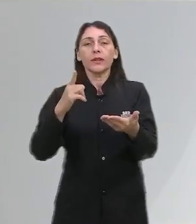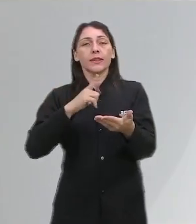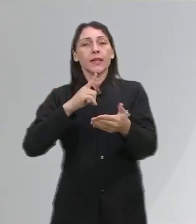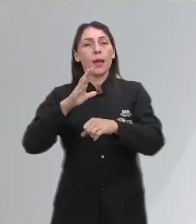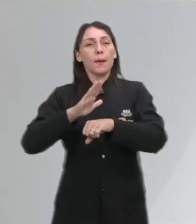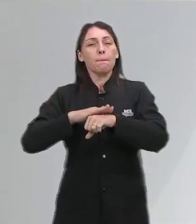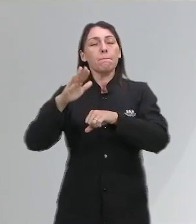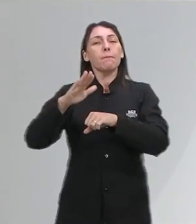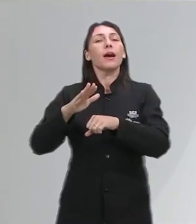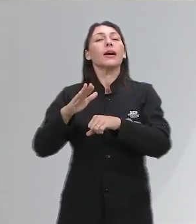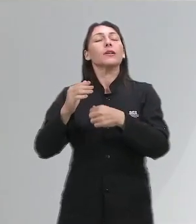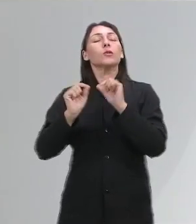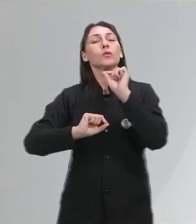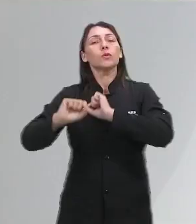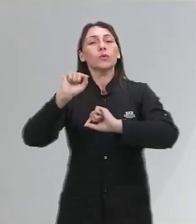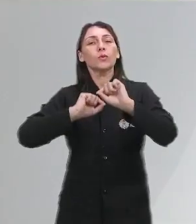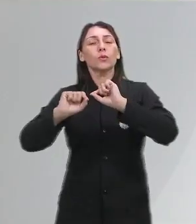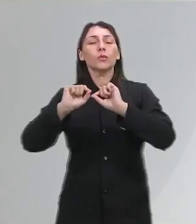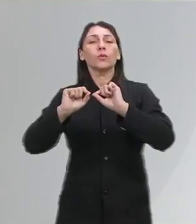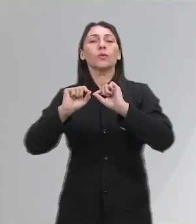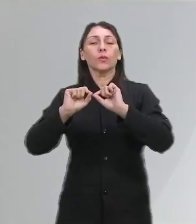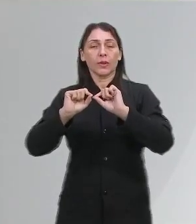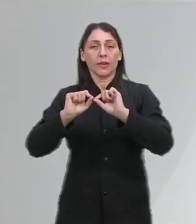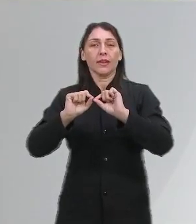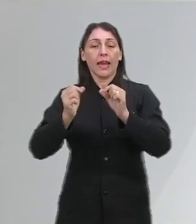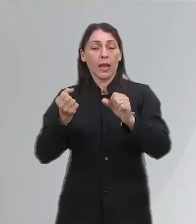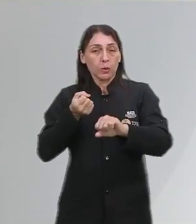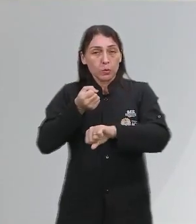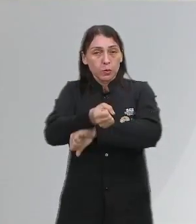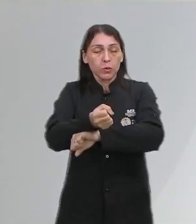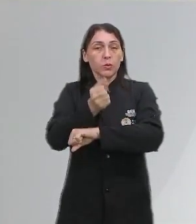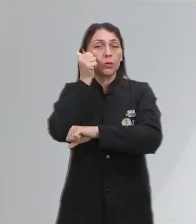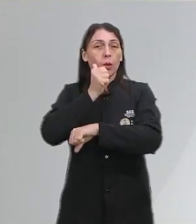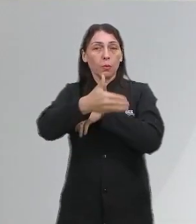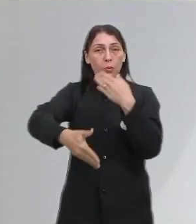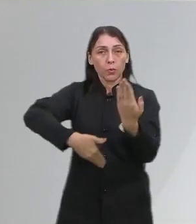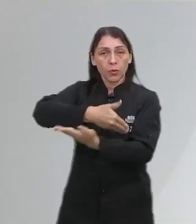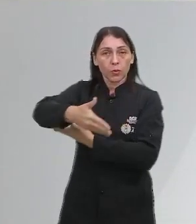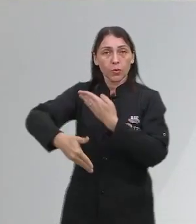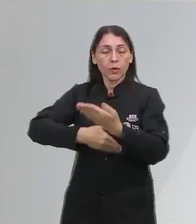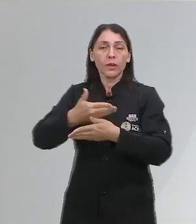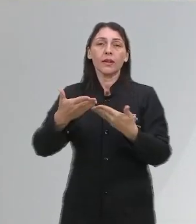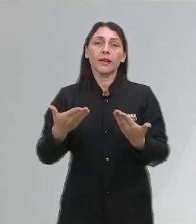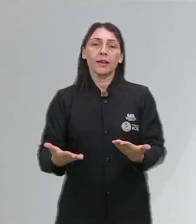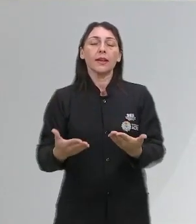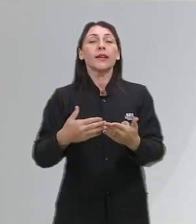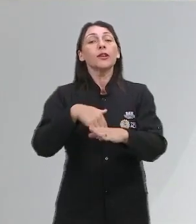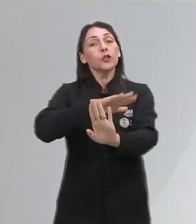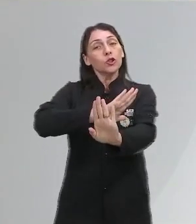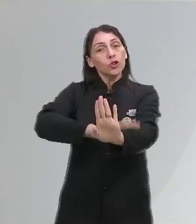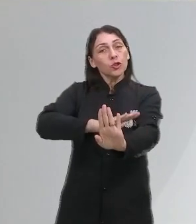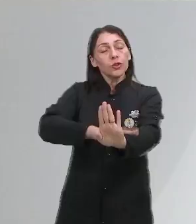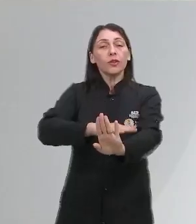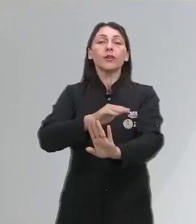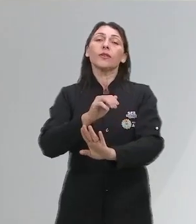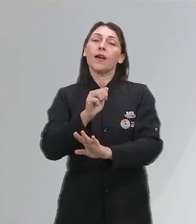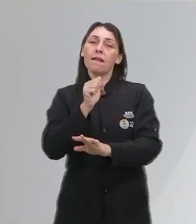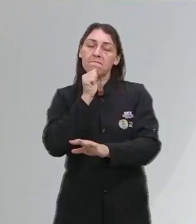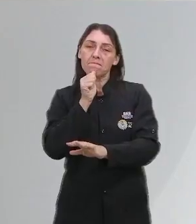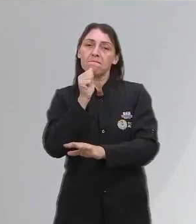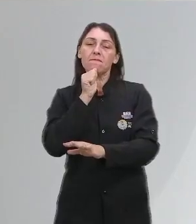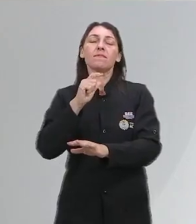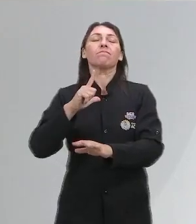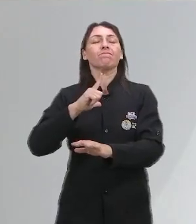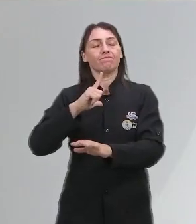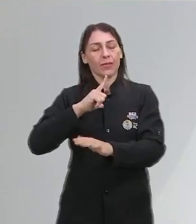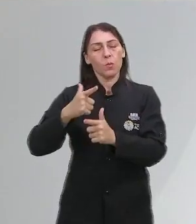mais de visibilidade, um pouco mais de inserção nessa interação. A questão de gênero ainda é algo muito debatido